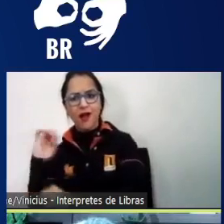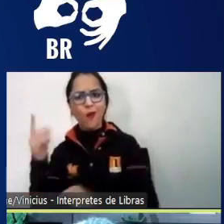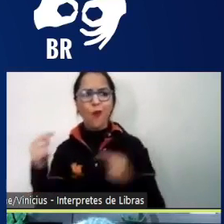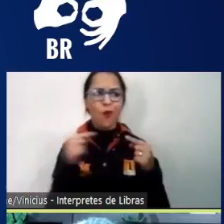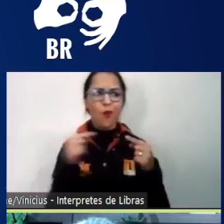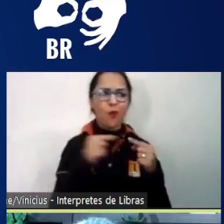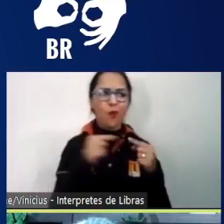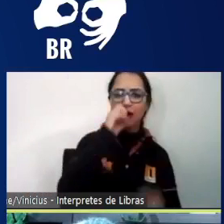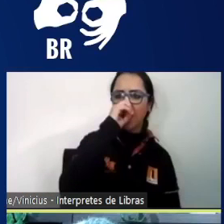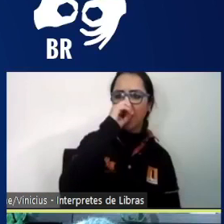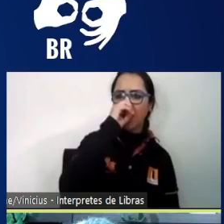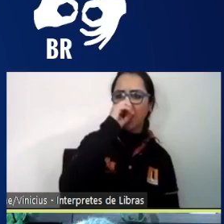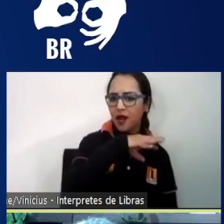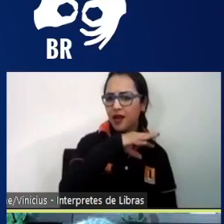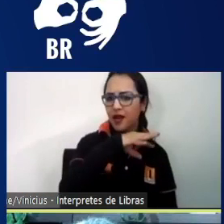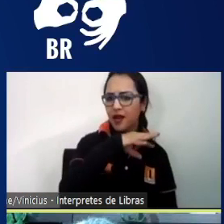precisamos